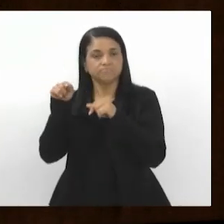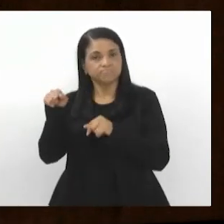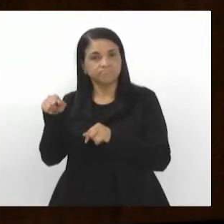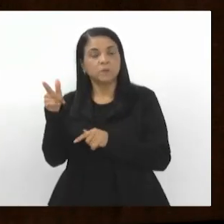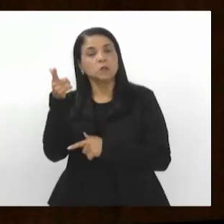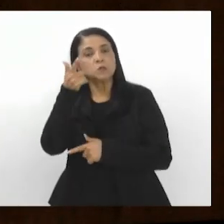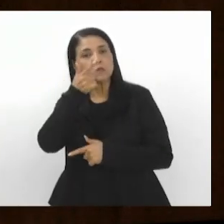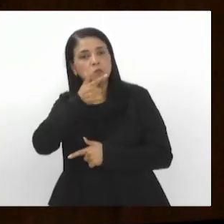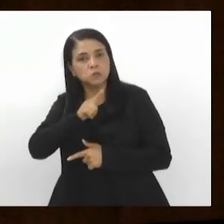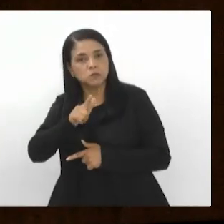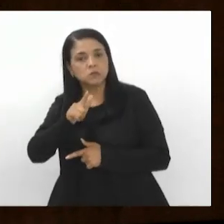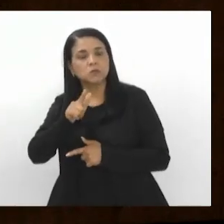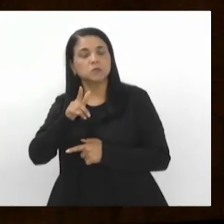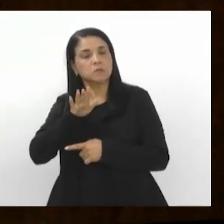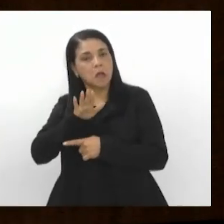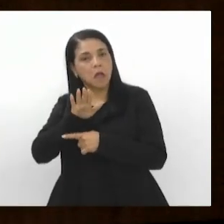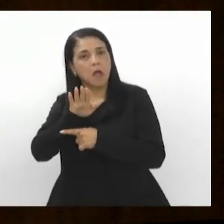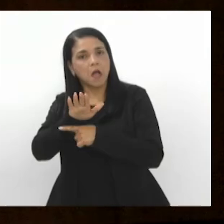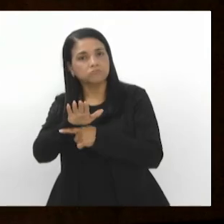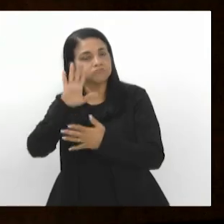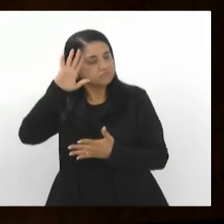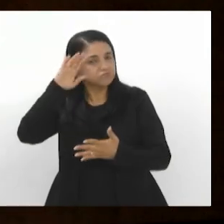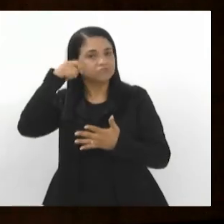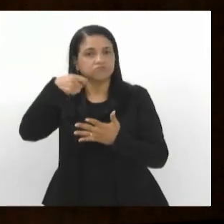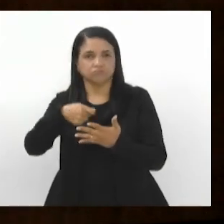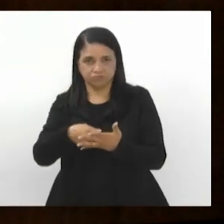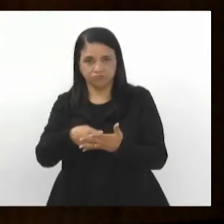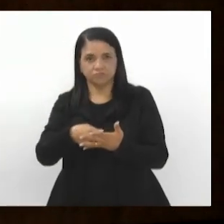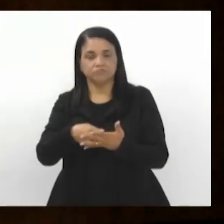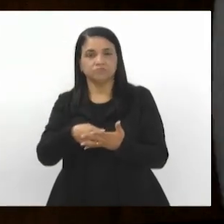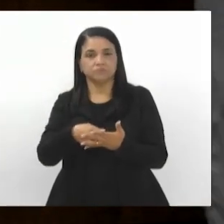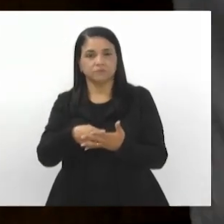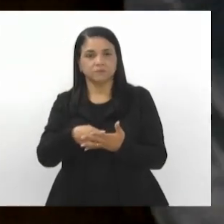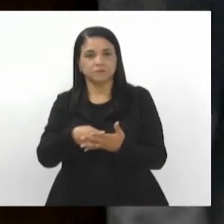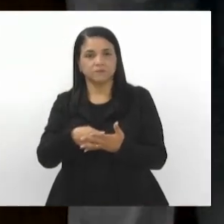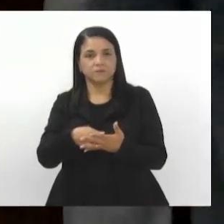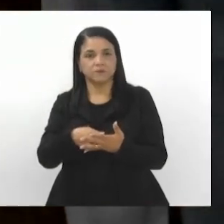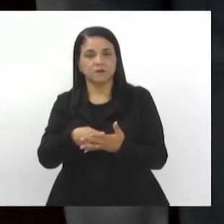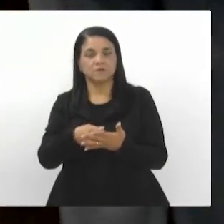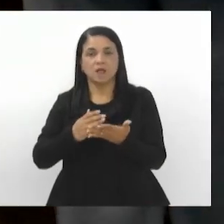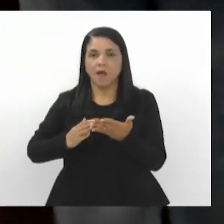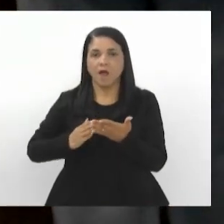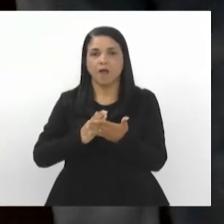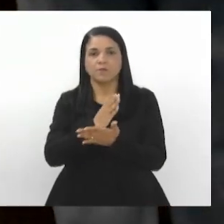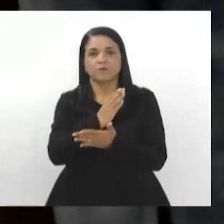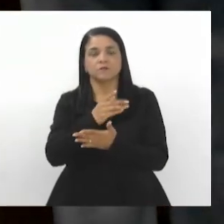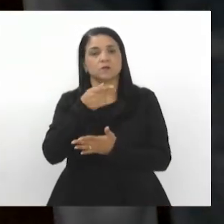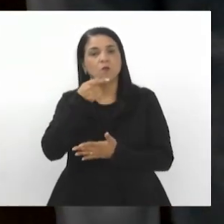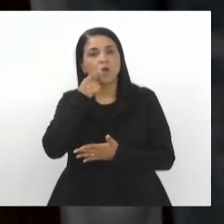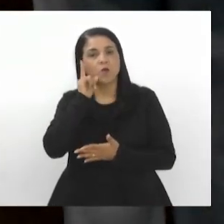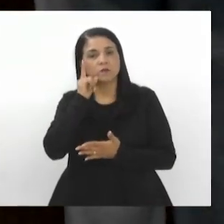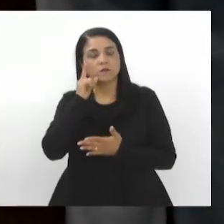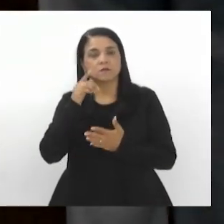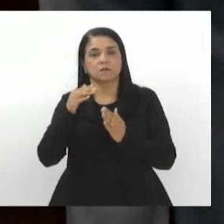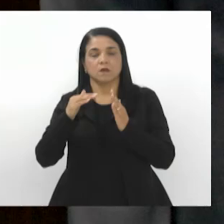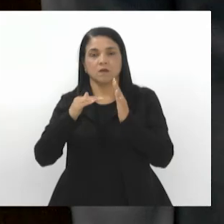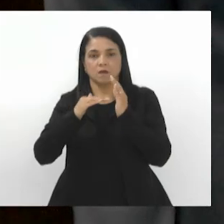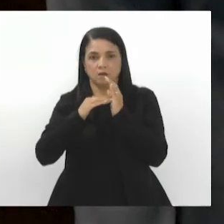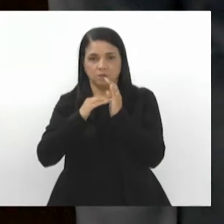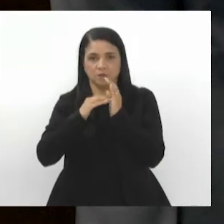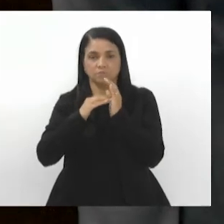prestígio também colaborou decisivamente na aprovação ontem da Câmara